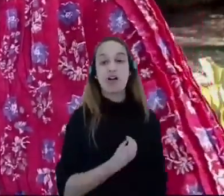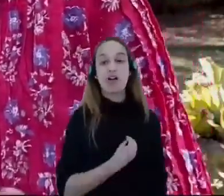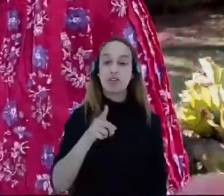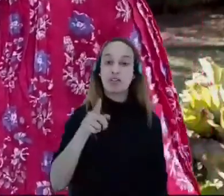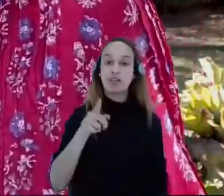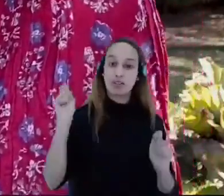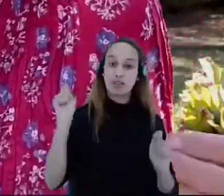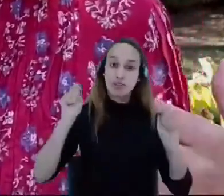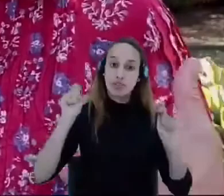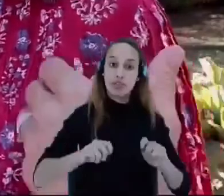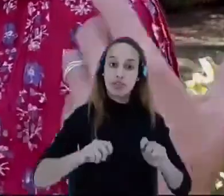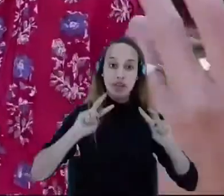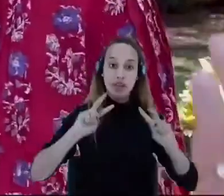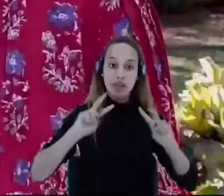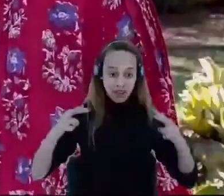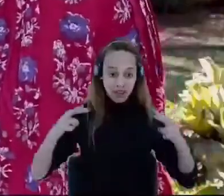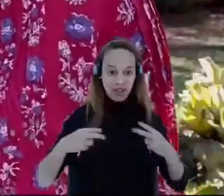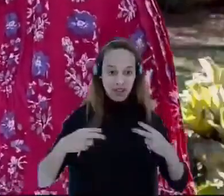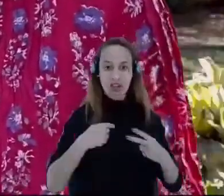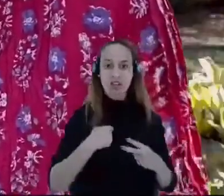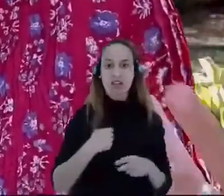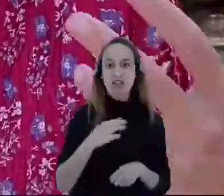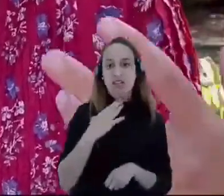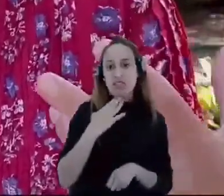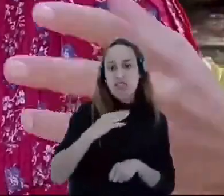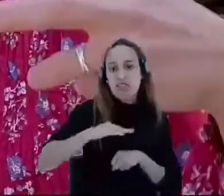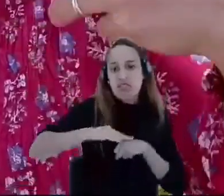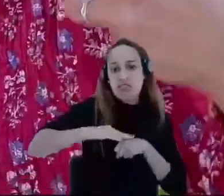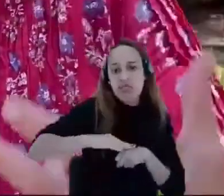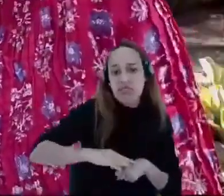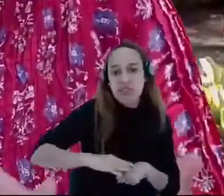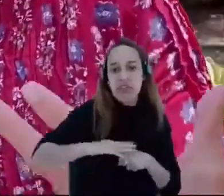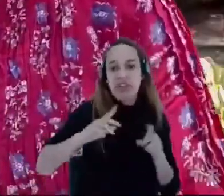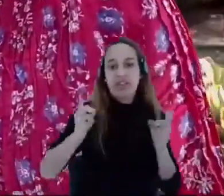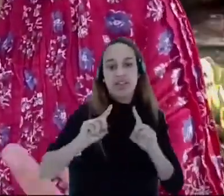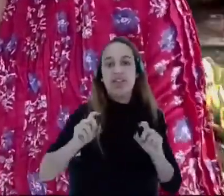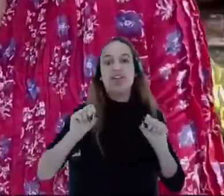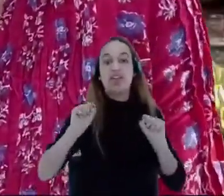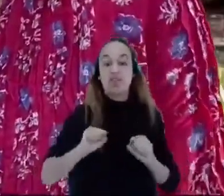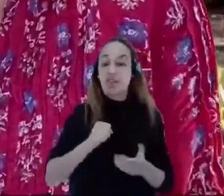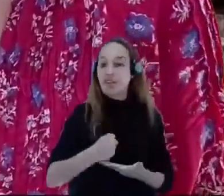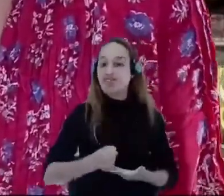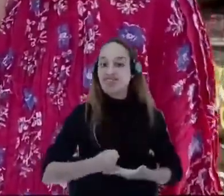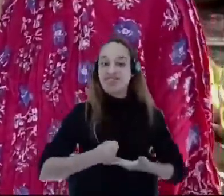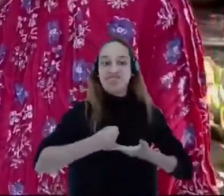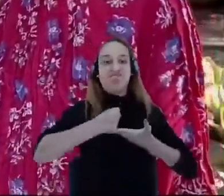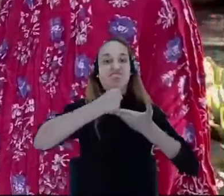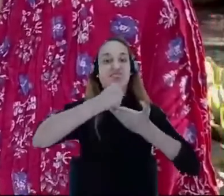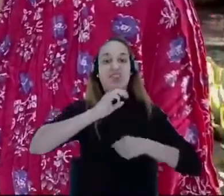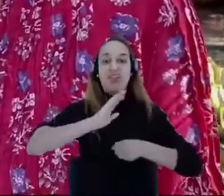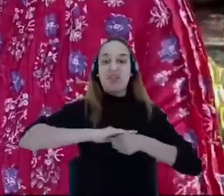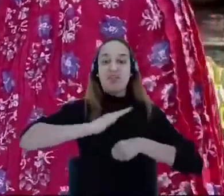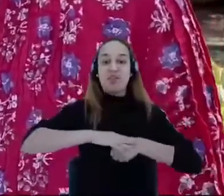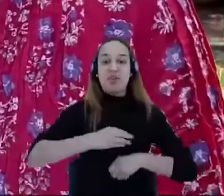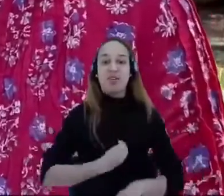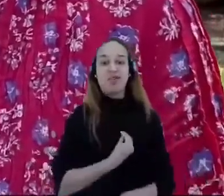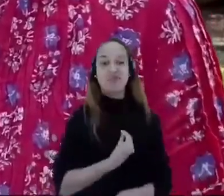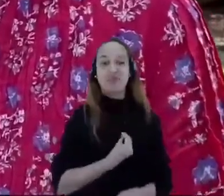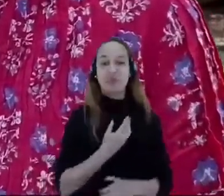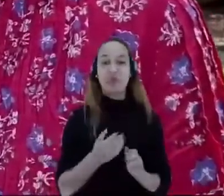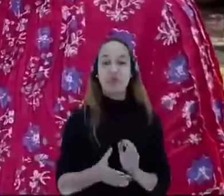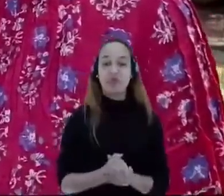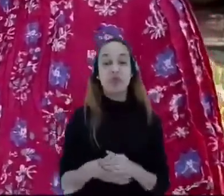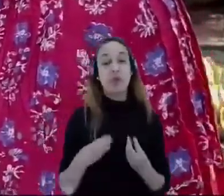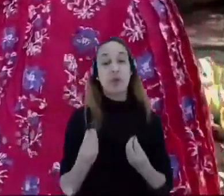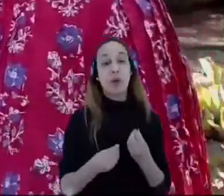se perceber como vítima do mundo, das pessoas e se coloque como autora da sua própria vida. Mas como é que é